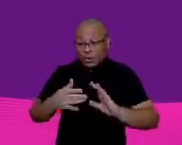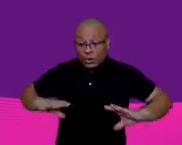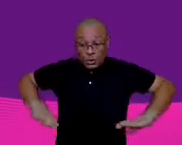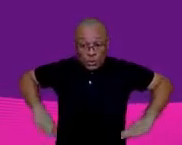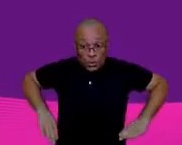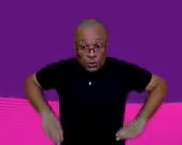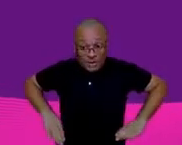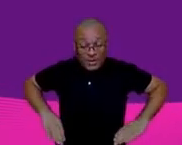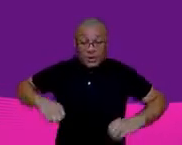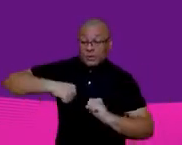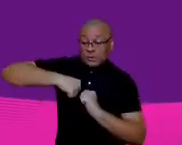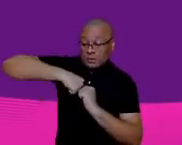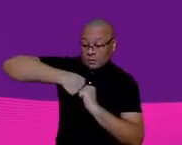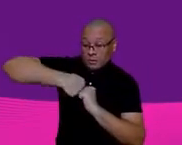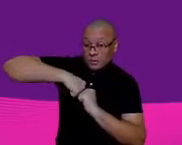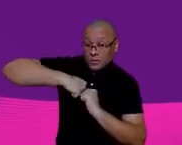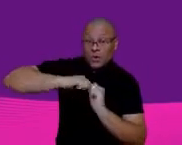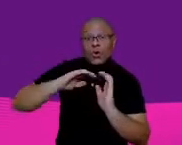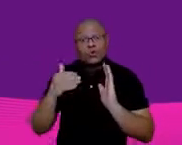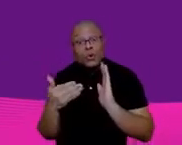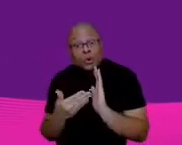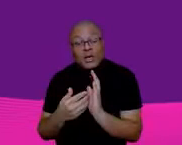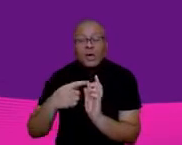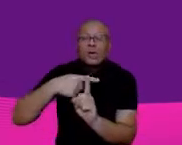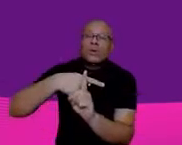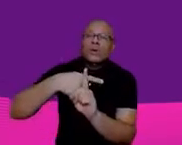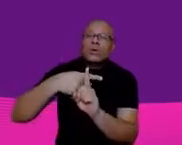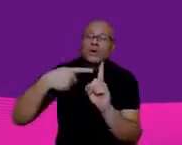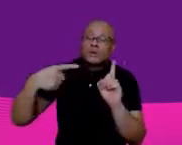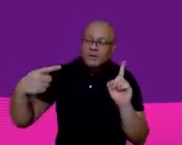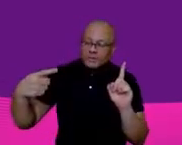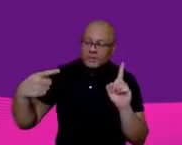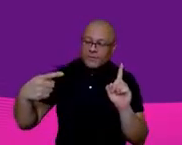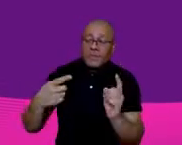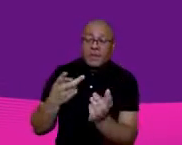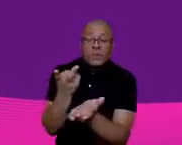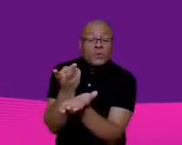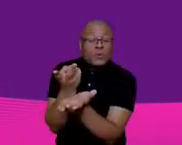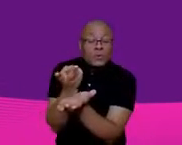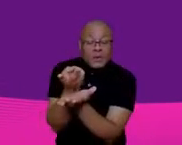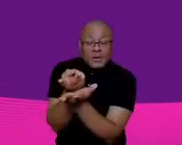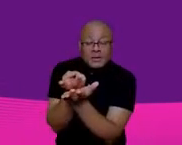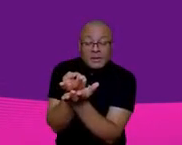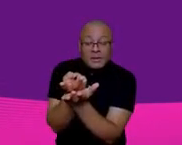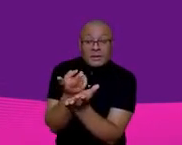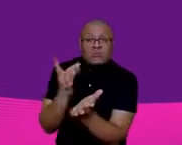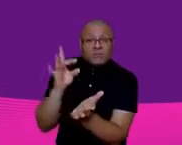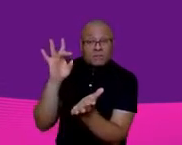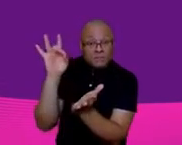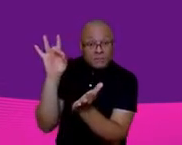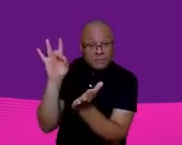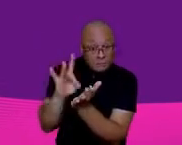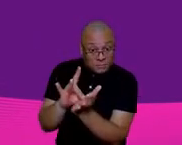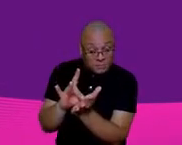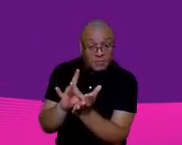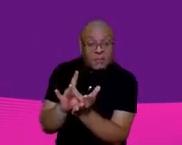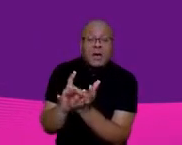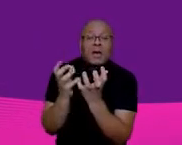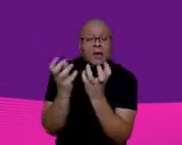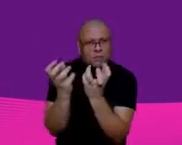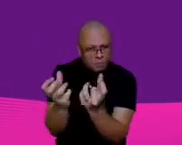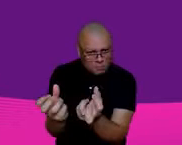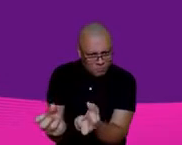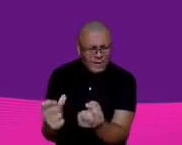prótese parcial. E os pacientes realmente adotaram isso, vêm de vários